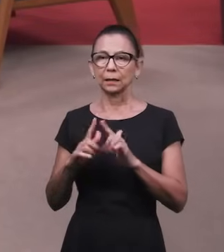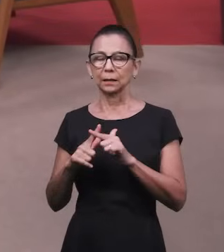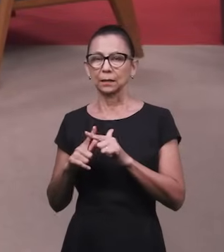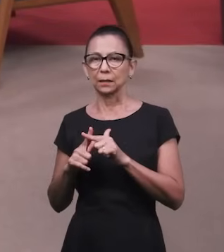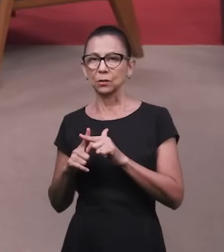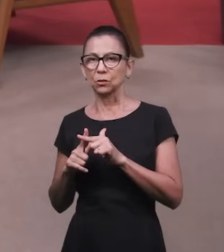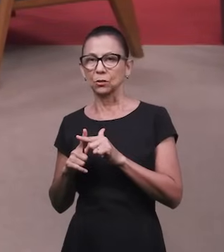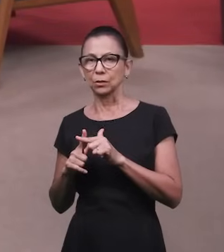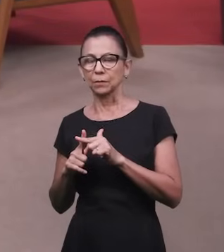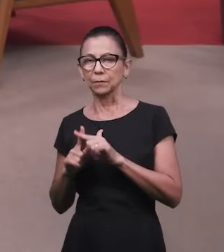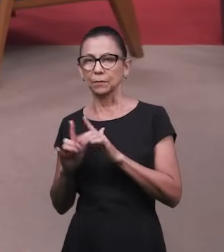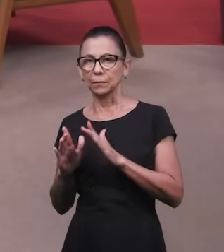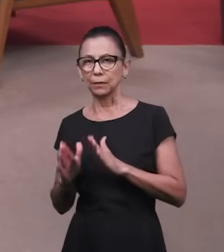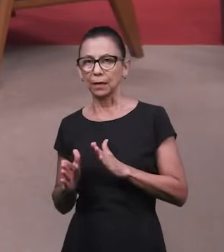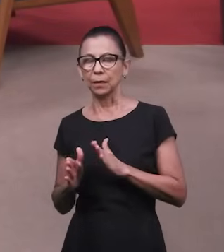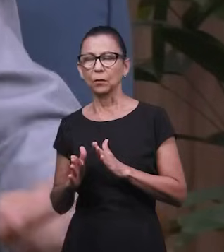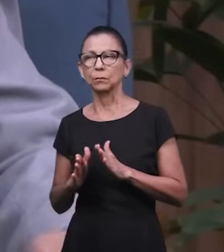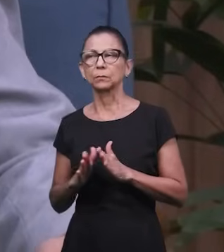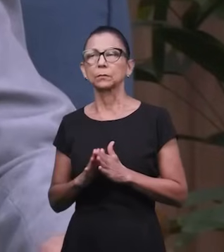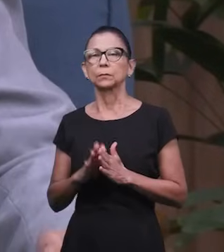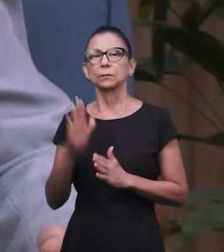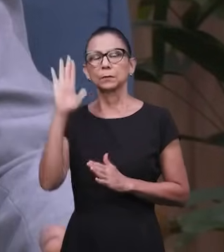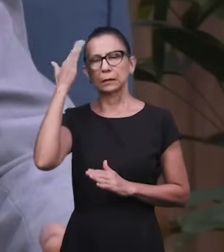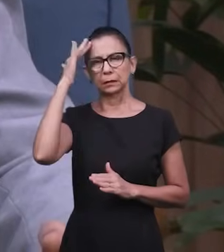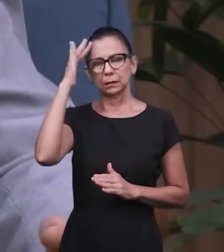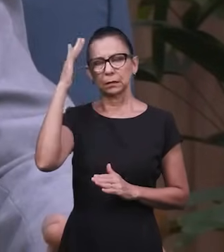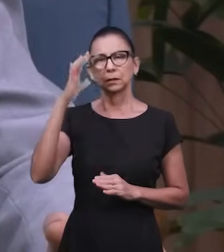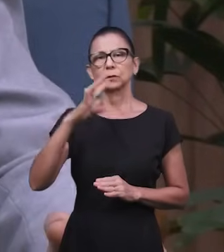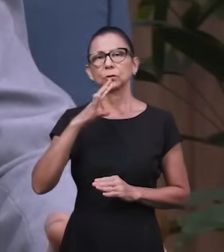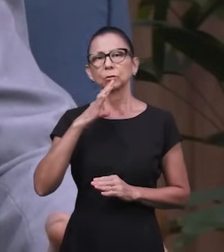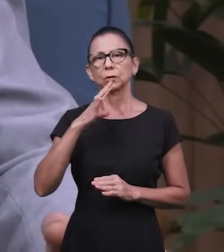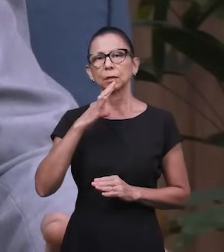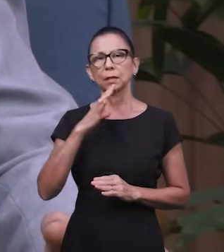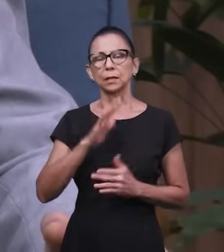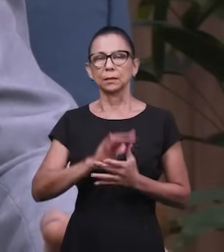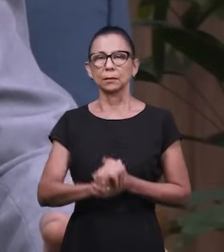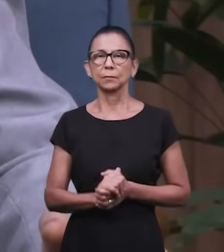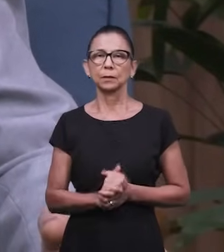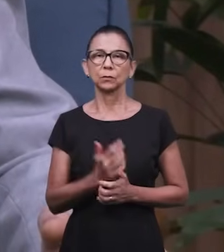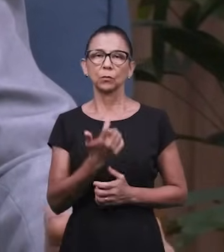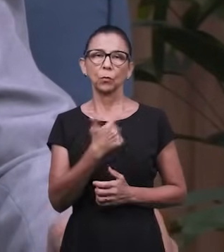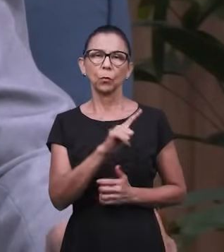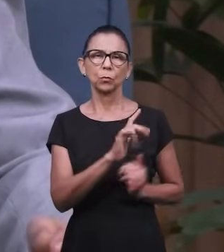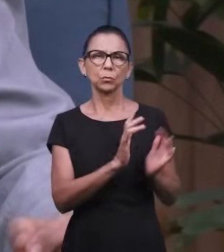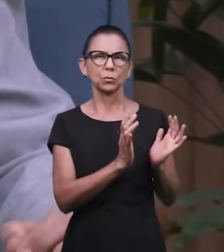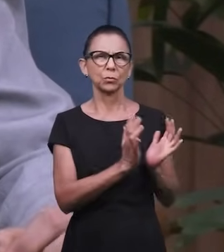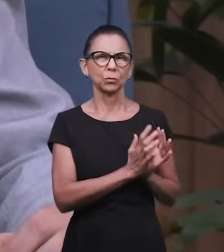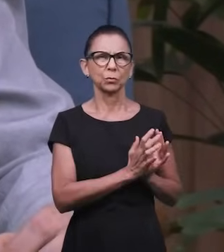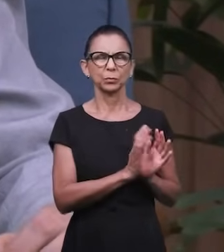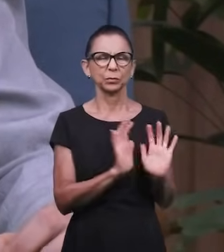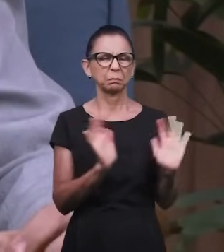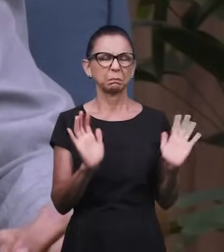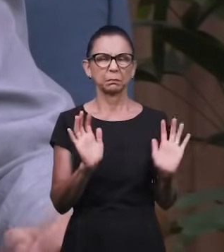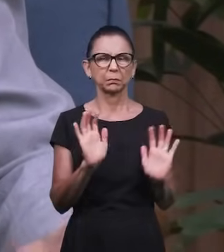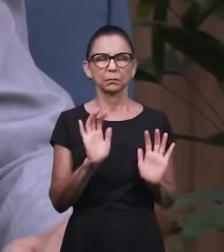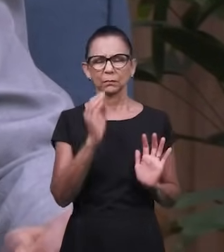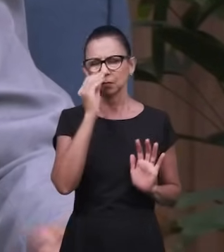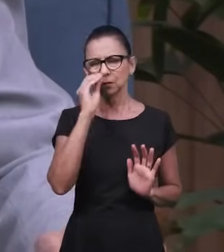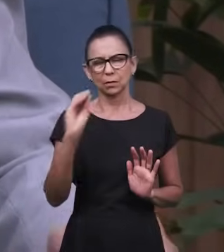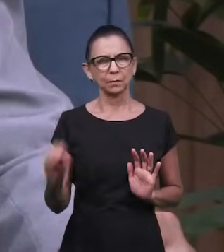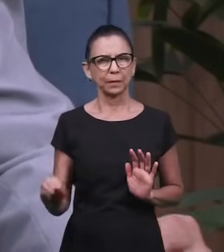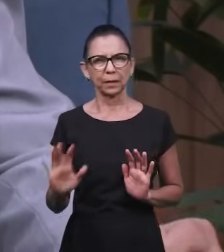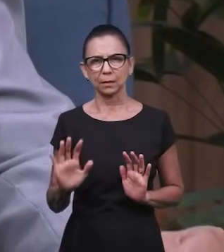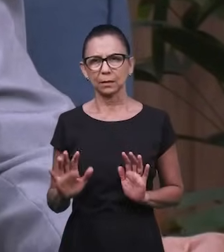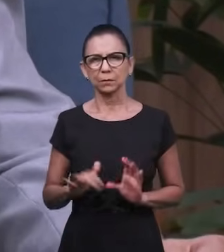e Festas nós tivemos a oportunidade de trazer esse alerta, é que há um projeto